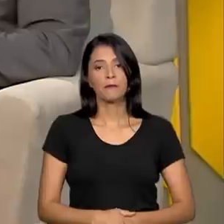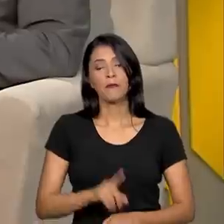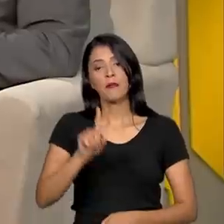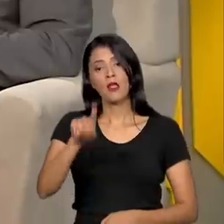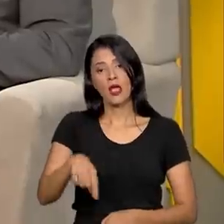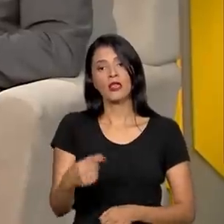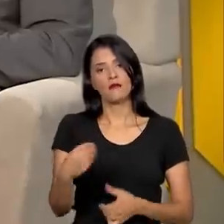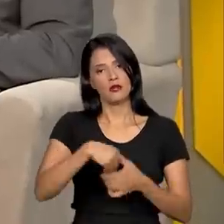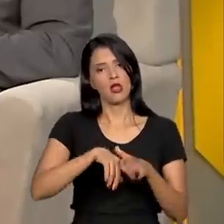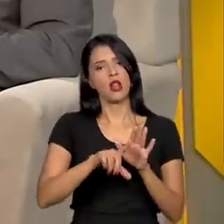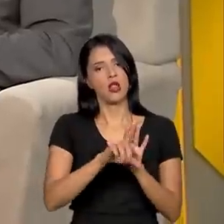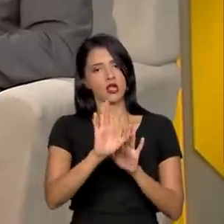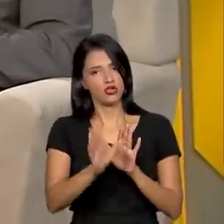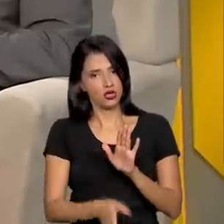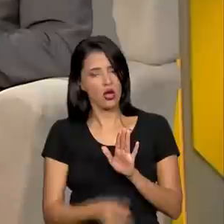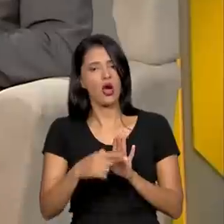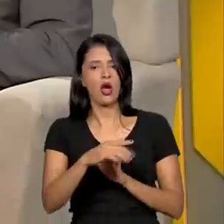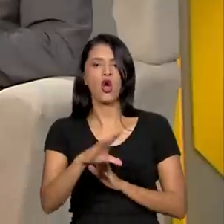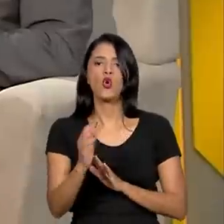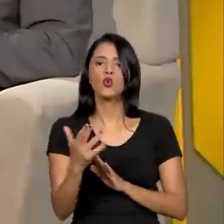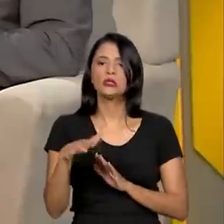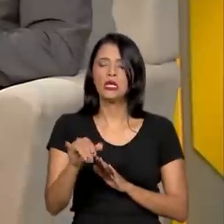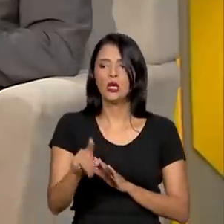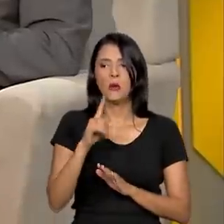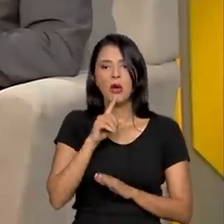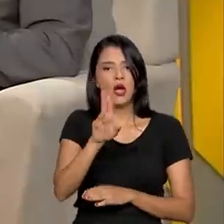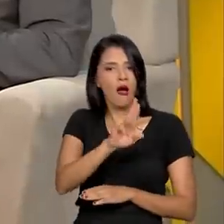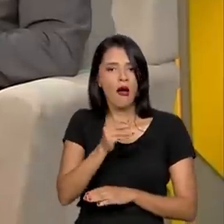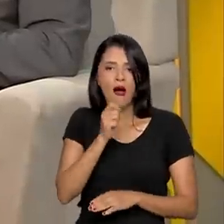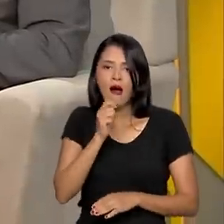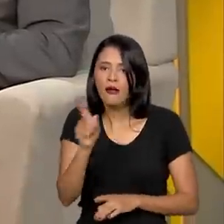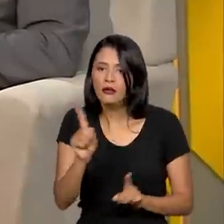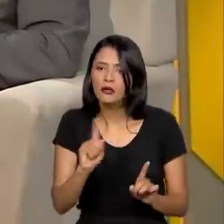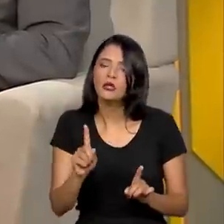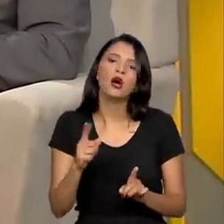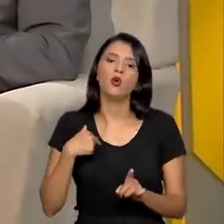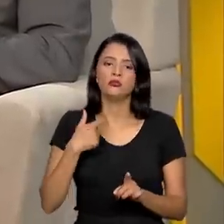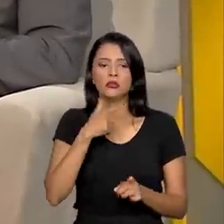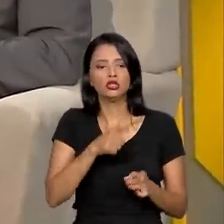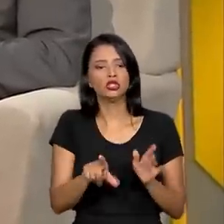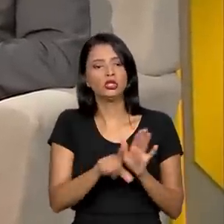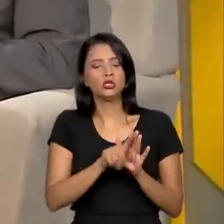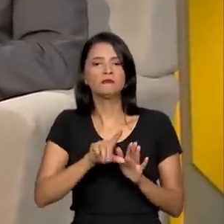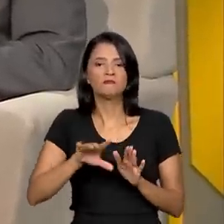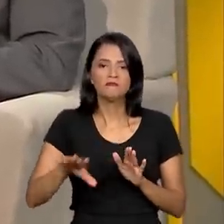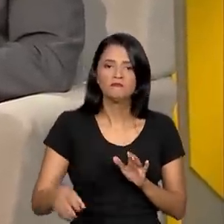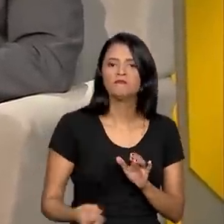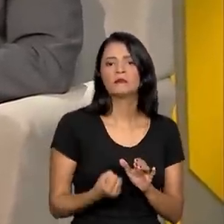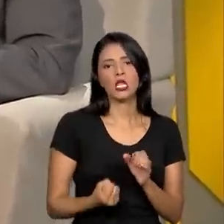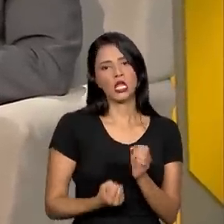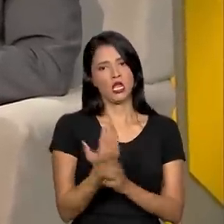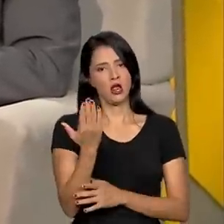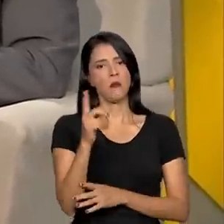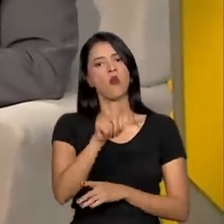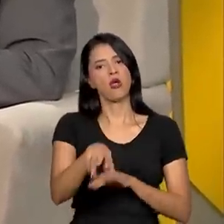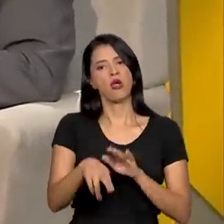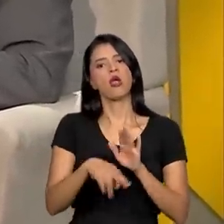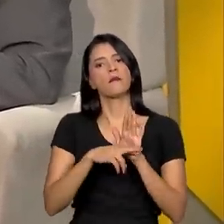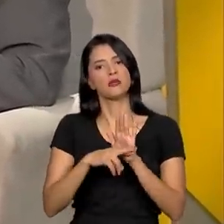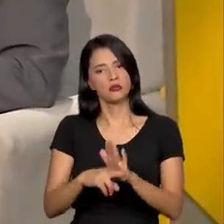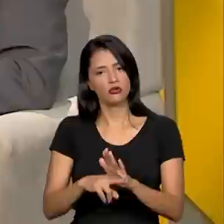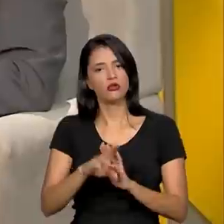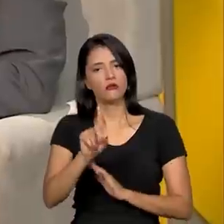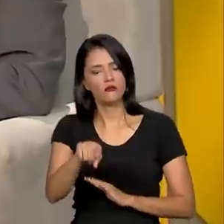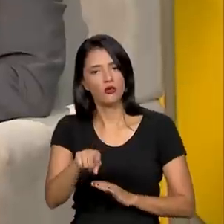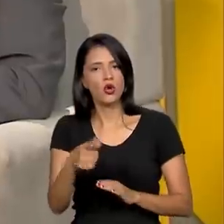previsto em lei, mas que ele não estava implementado. Nós resgatamos esse conselho. Ele é muito representativo. Nós